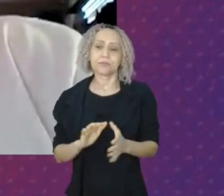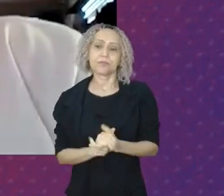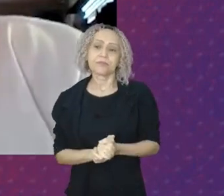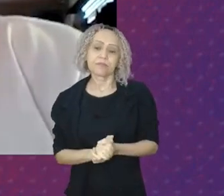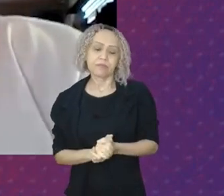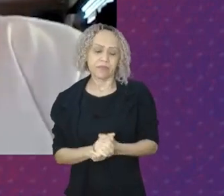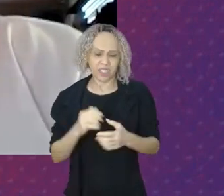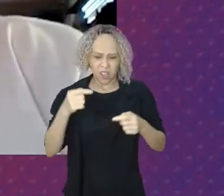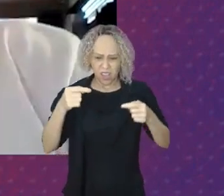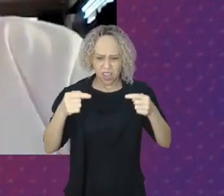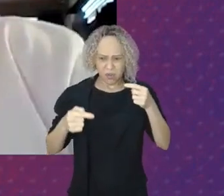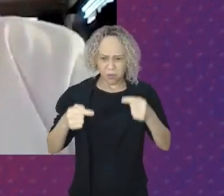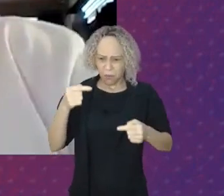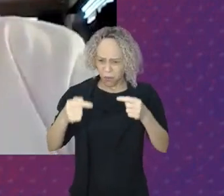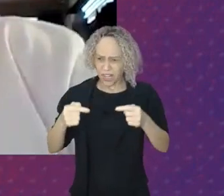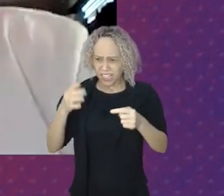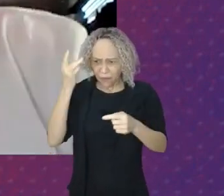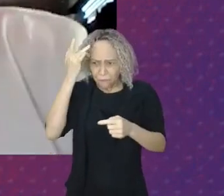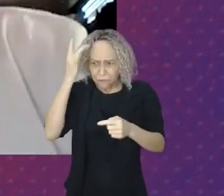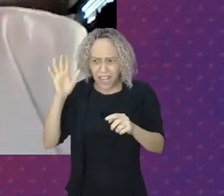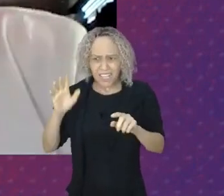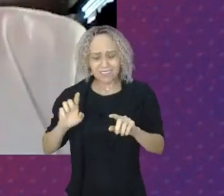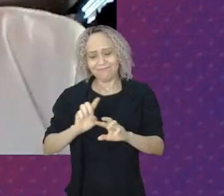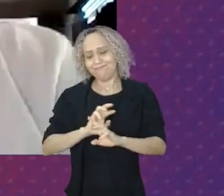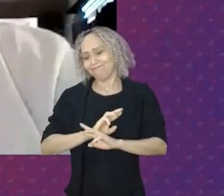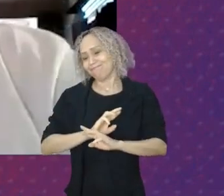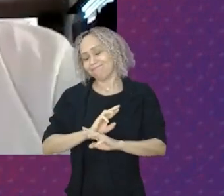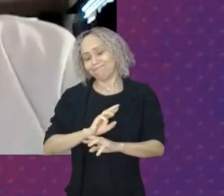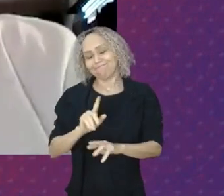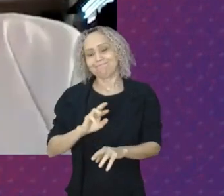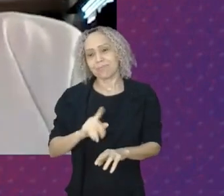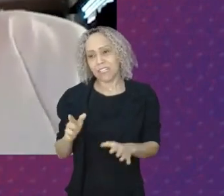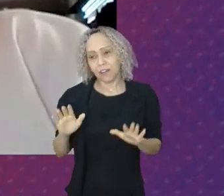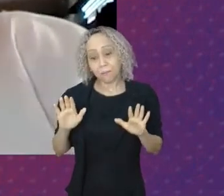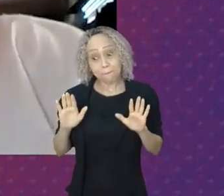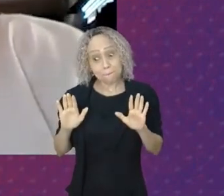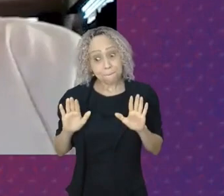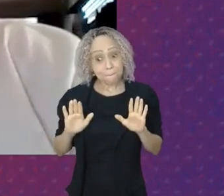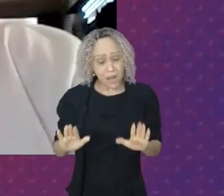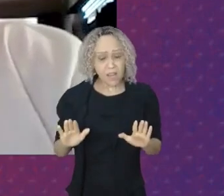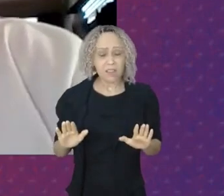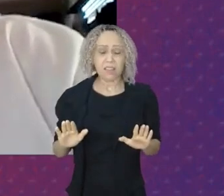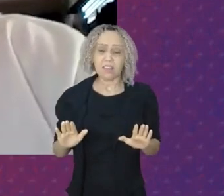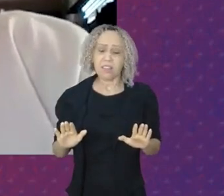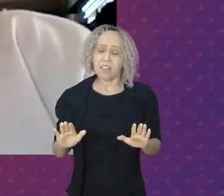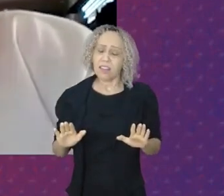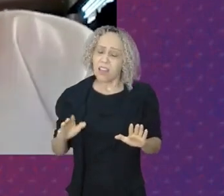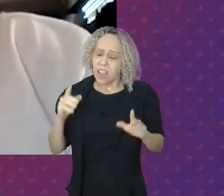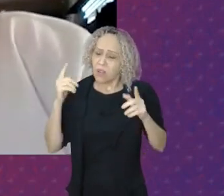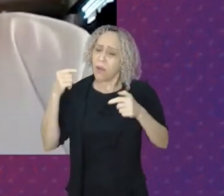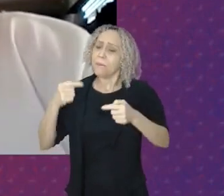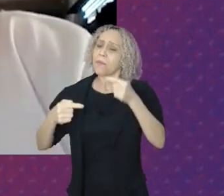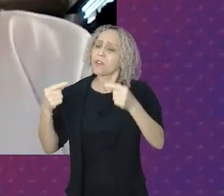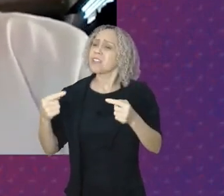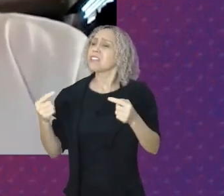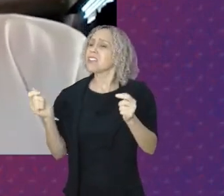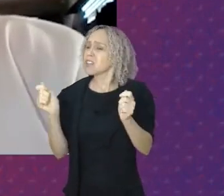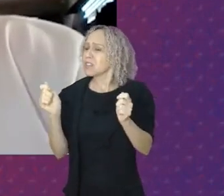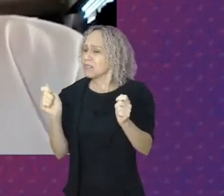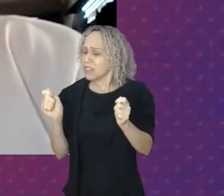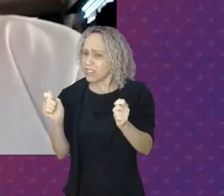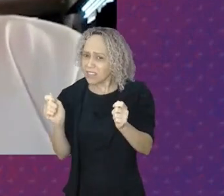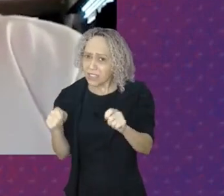política fácil, mas não é uma política que requer muito financiamento. Ela requer